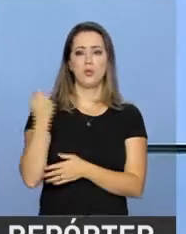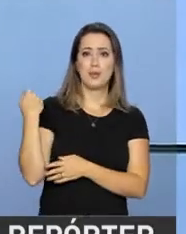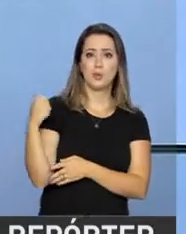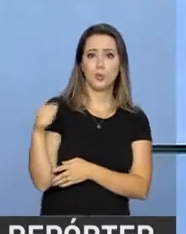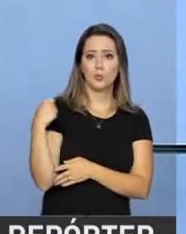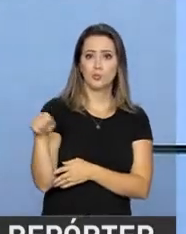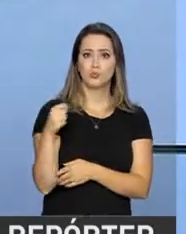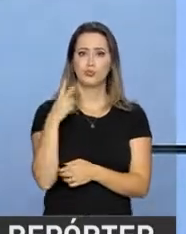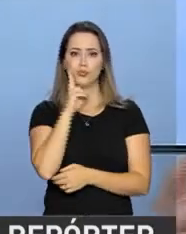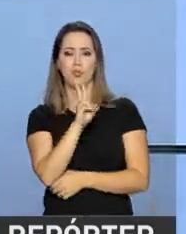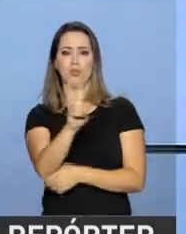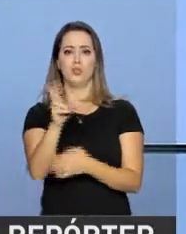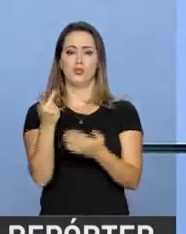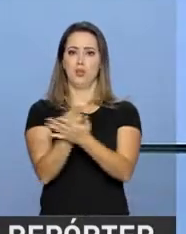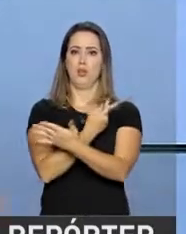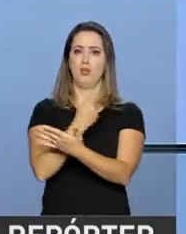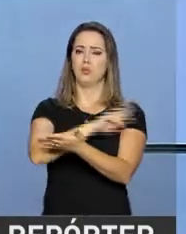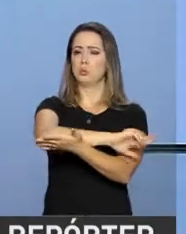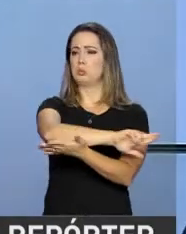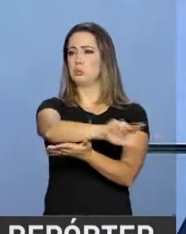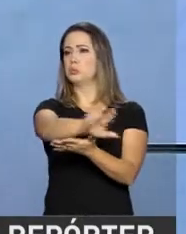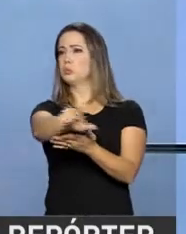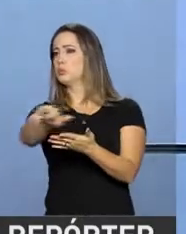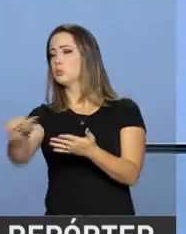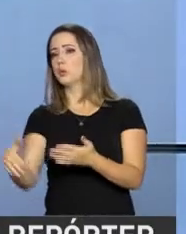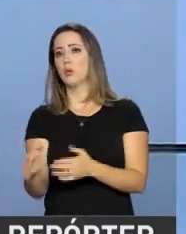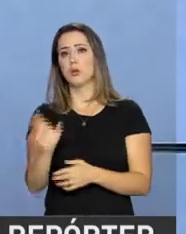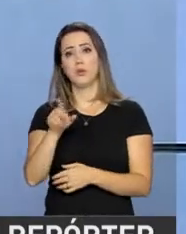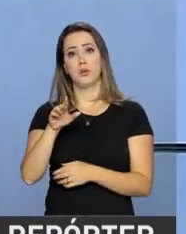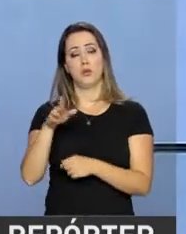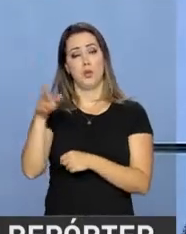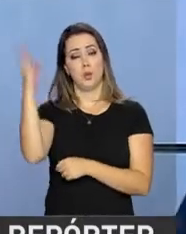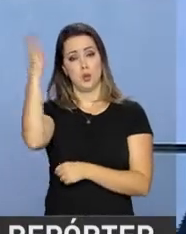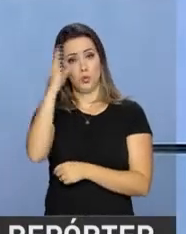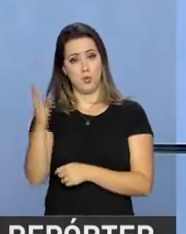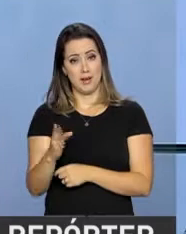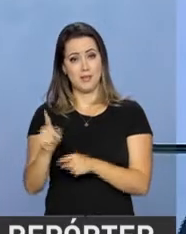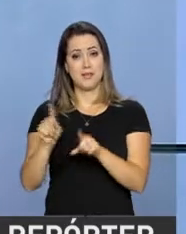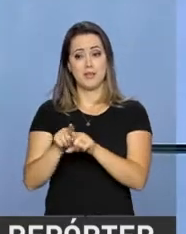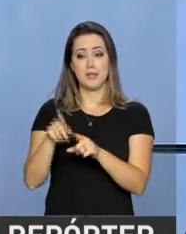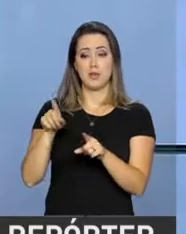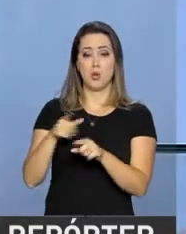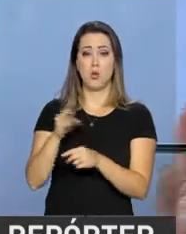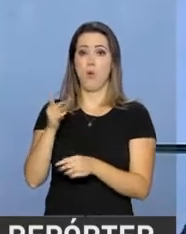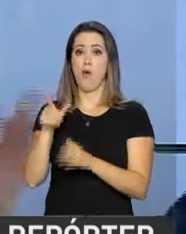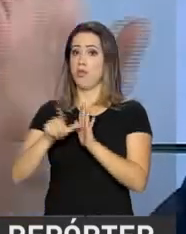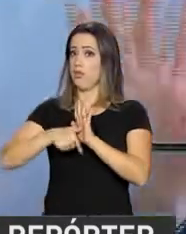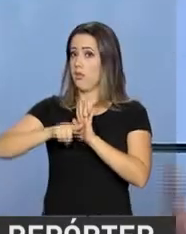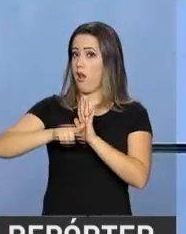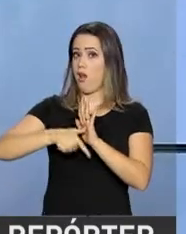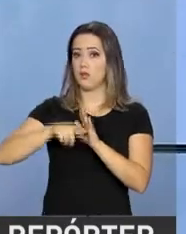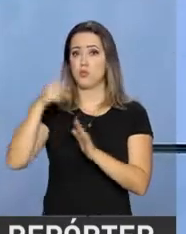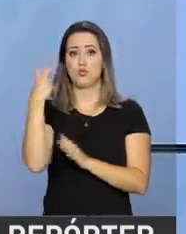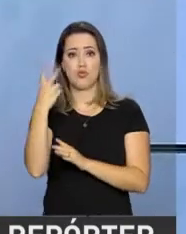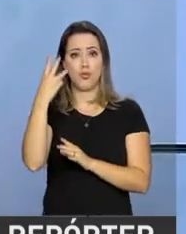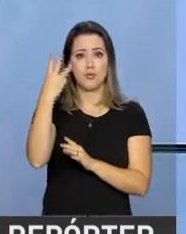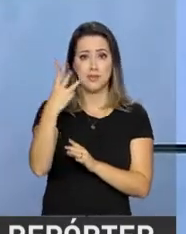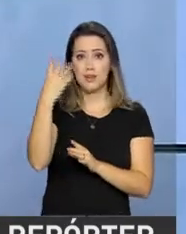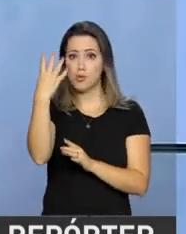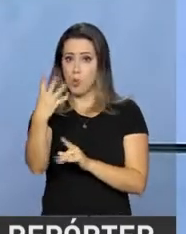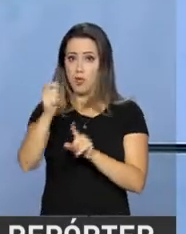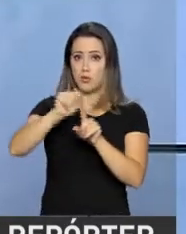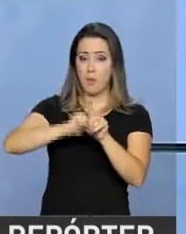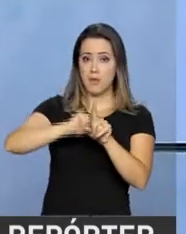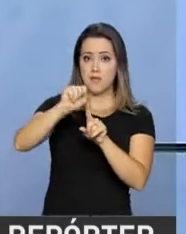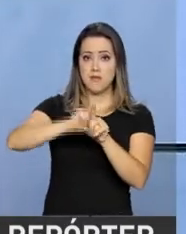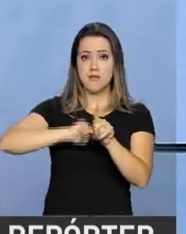Sul, vejam o que está acontecendo em vários estados brasileiros, com atraso de 2, 3, 4 meses para pagamento